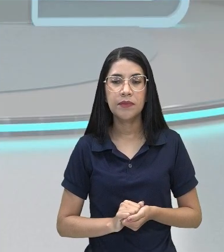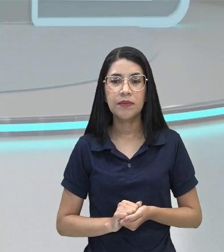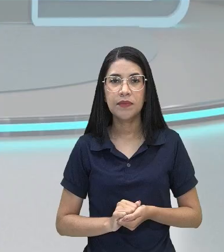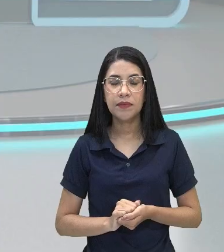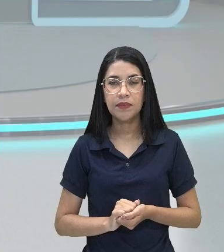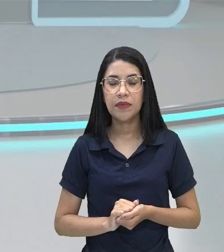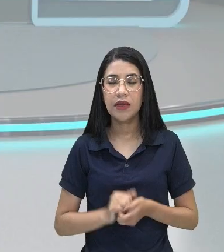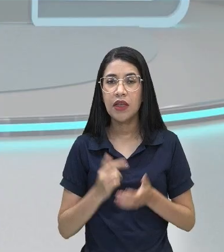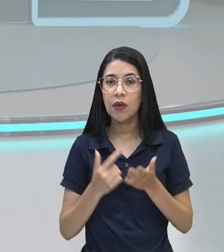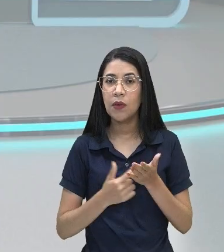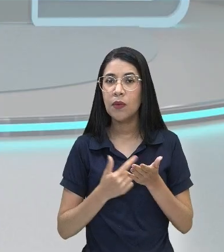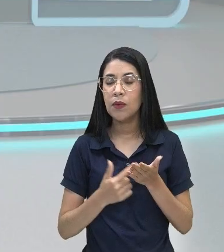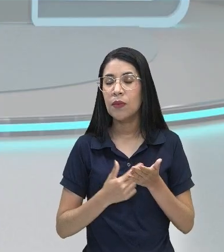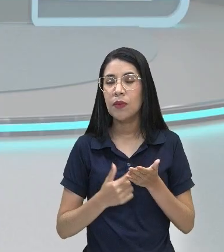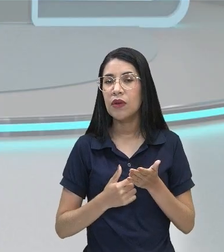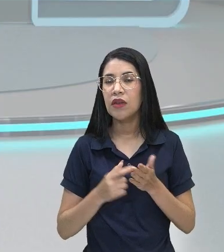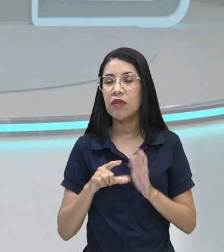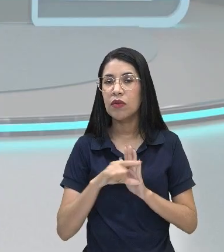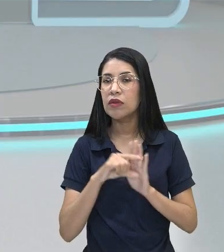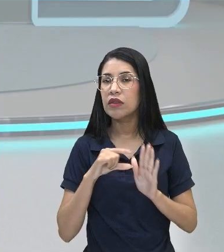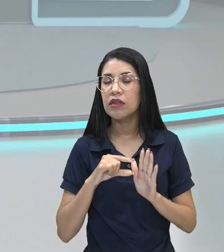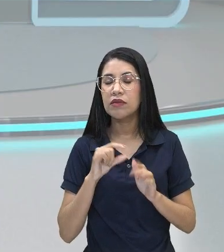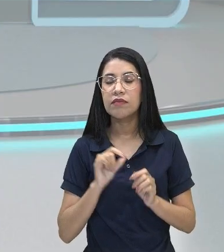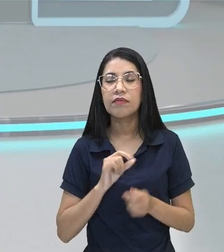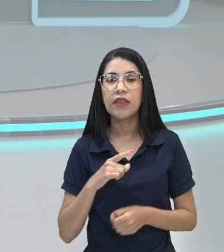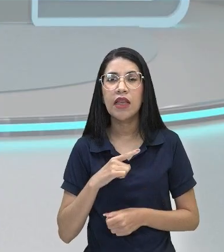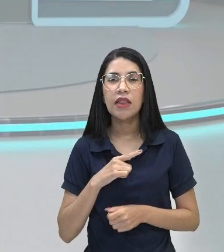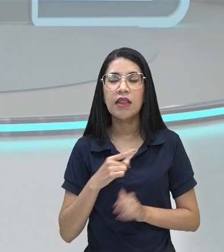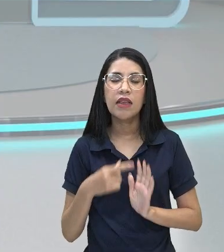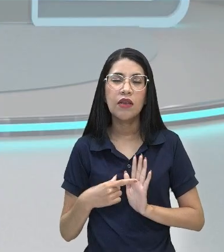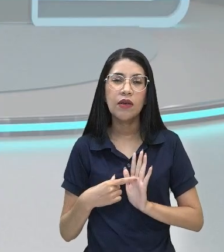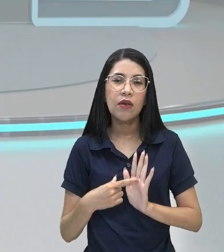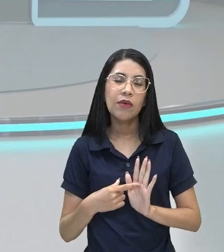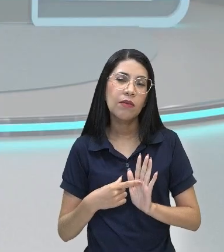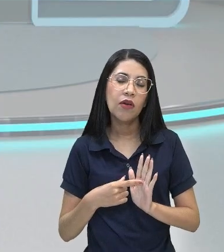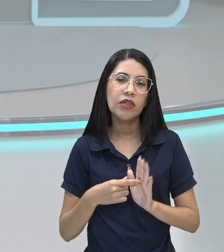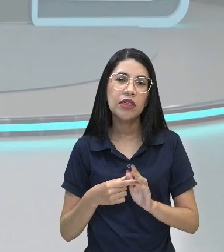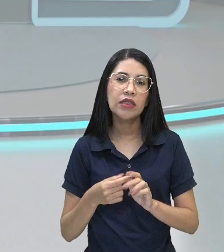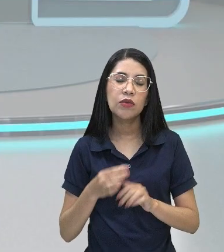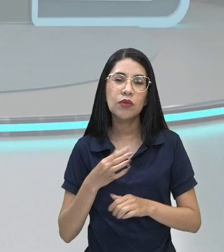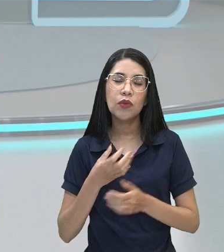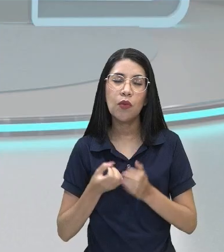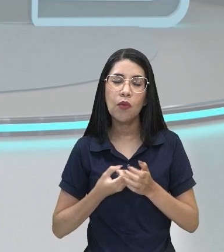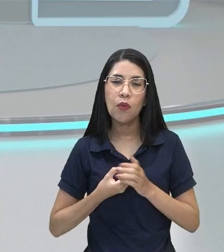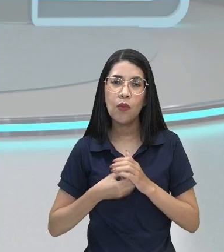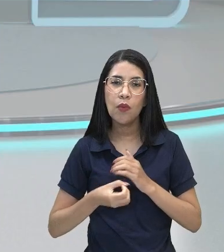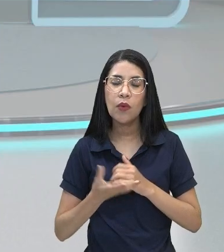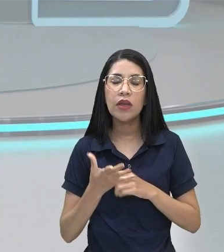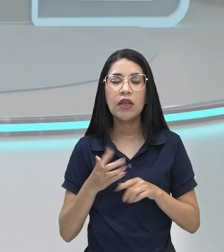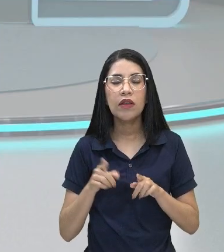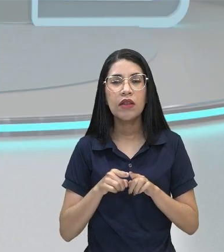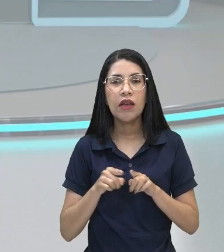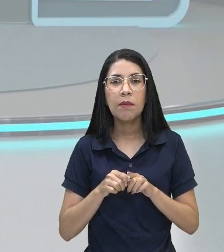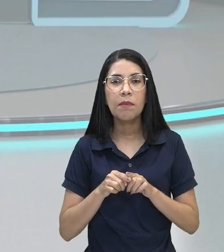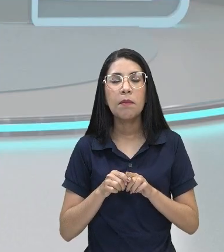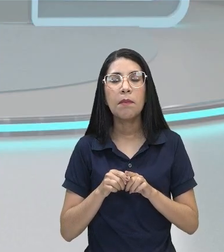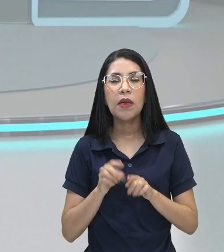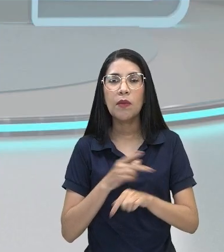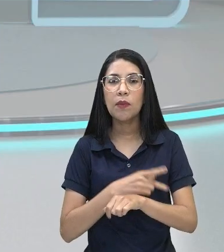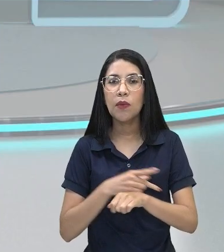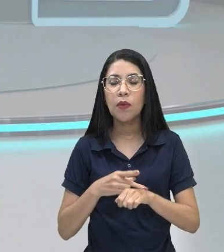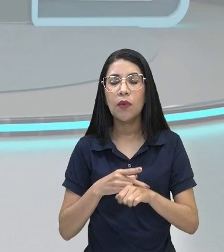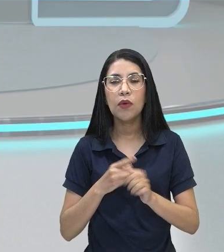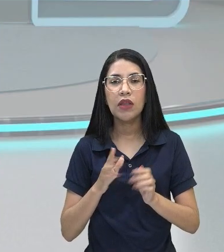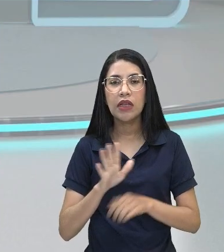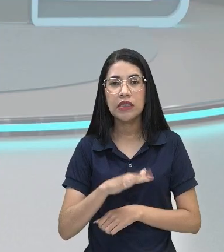Areia, de Jorge Amado. Oferece um retrato lírico e cru da infância